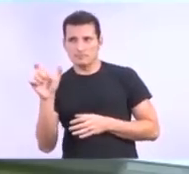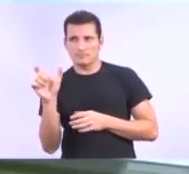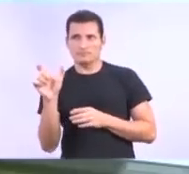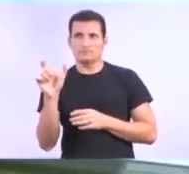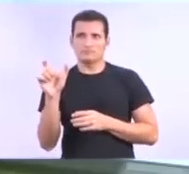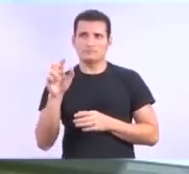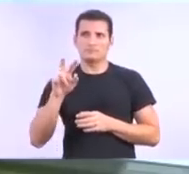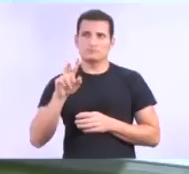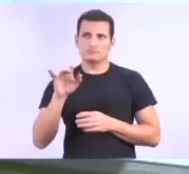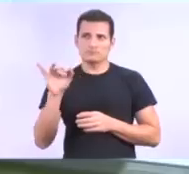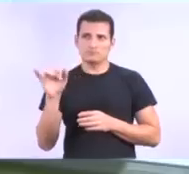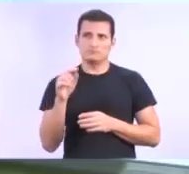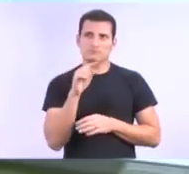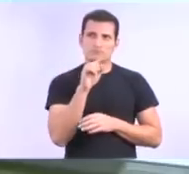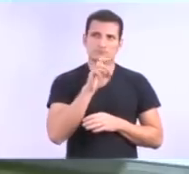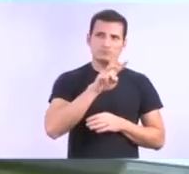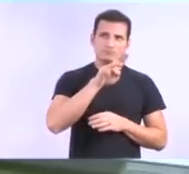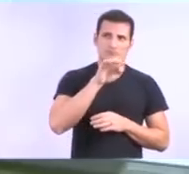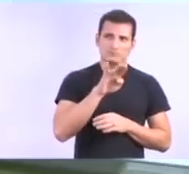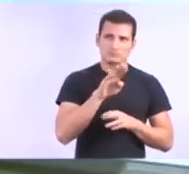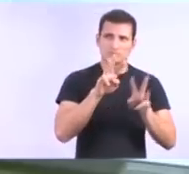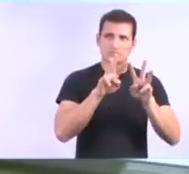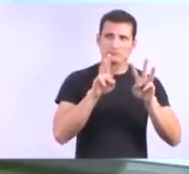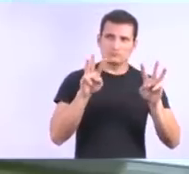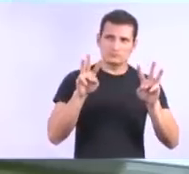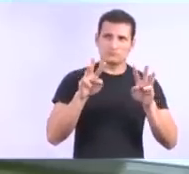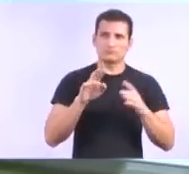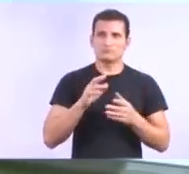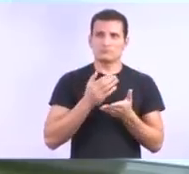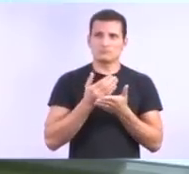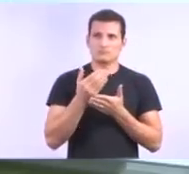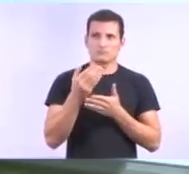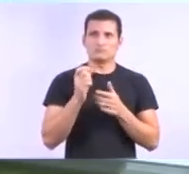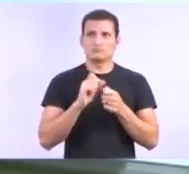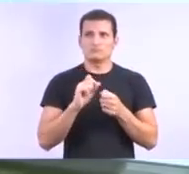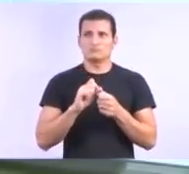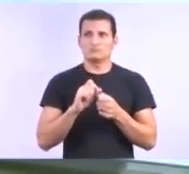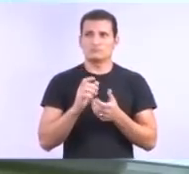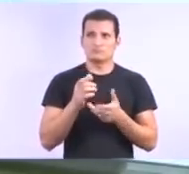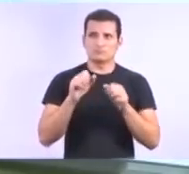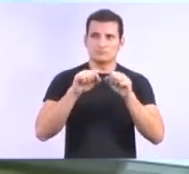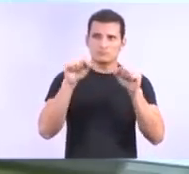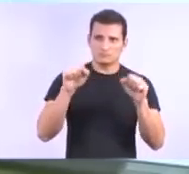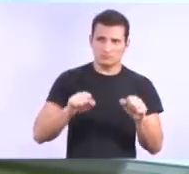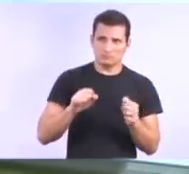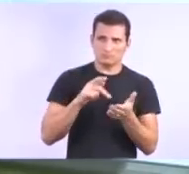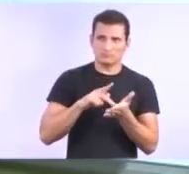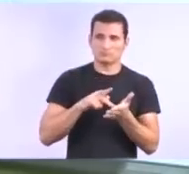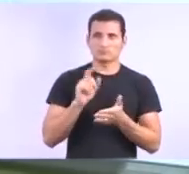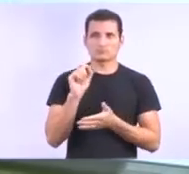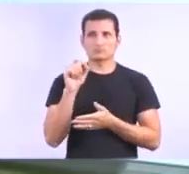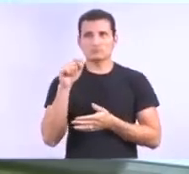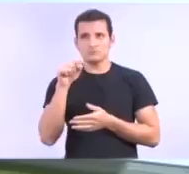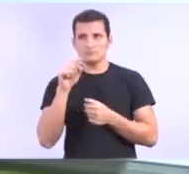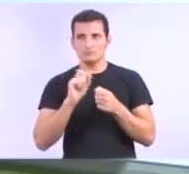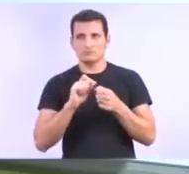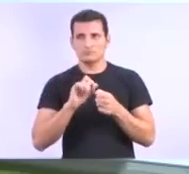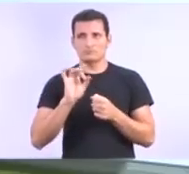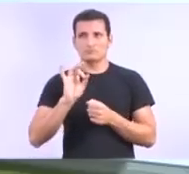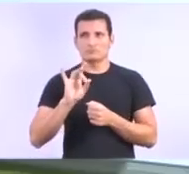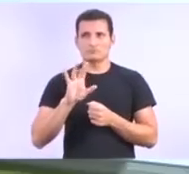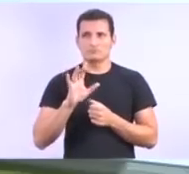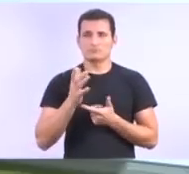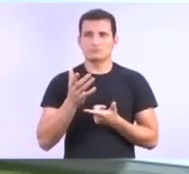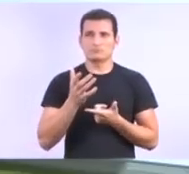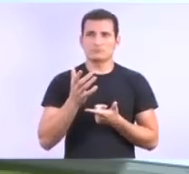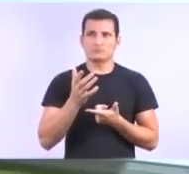vai integrar aquela página web com aquele objeto e vai começar a fazer um sistema real. O que a gente está fazendo é apenas o núcleo